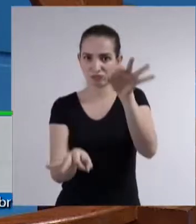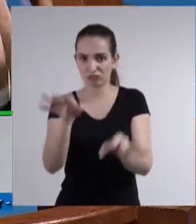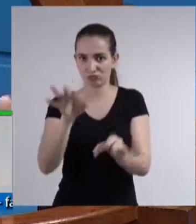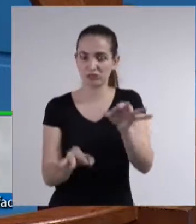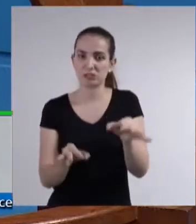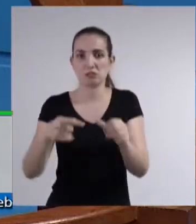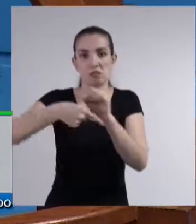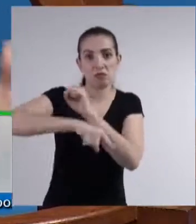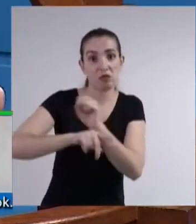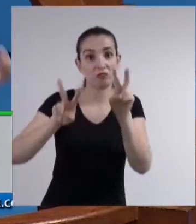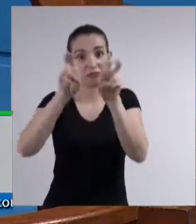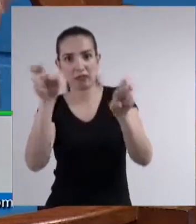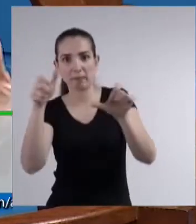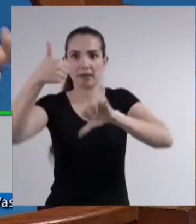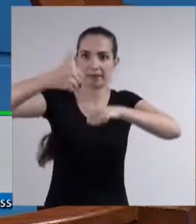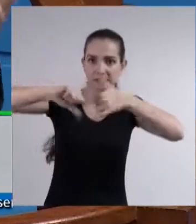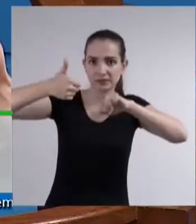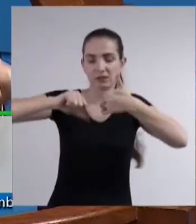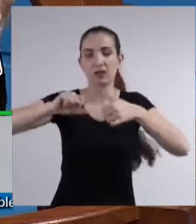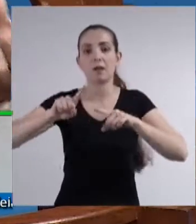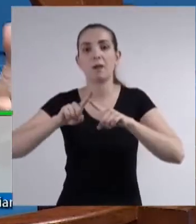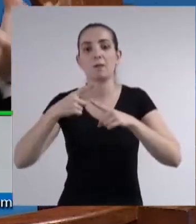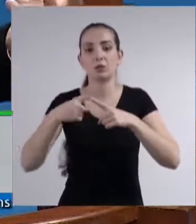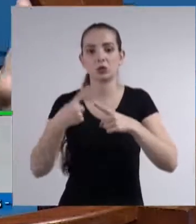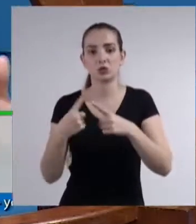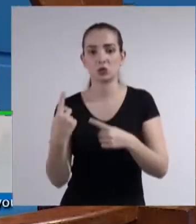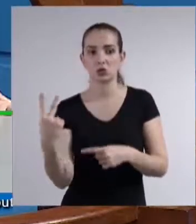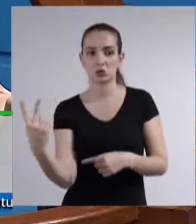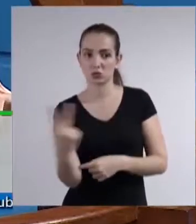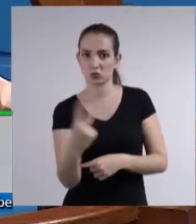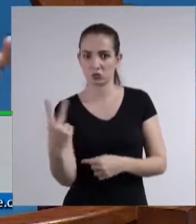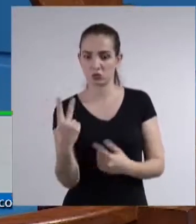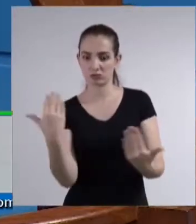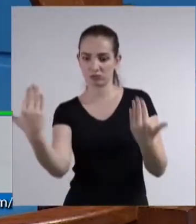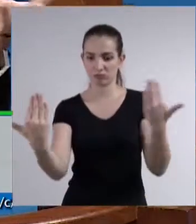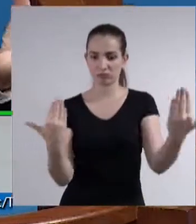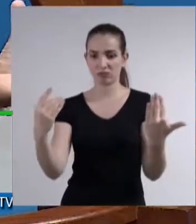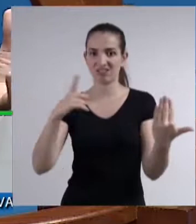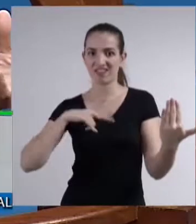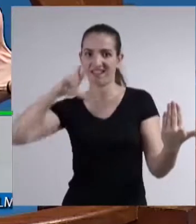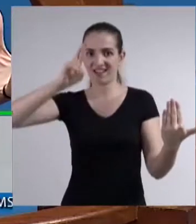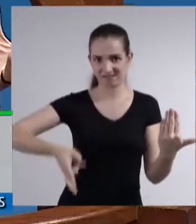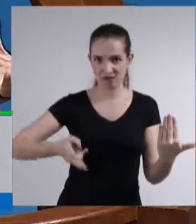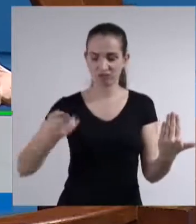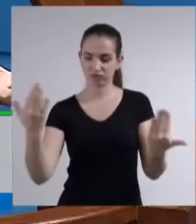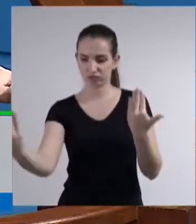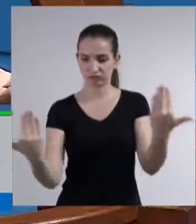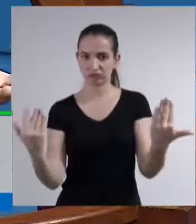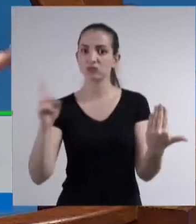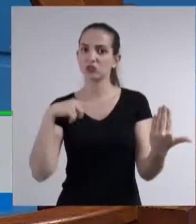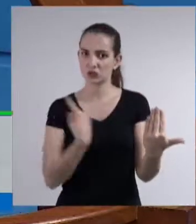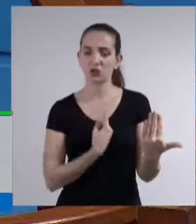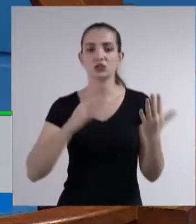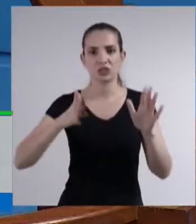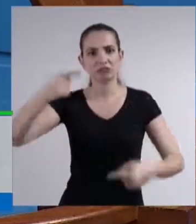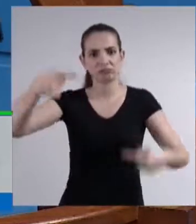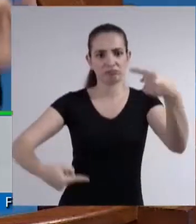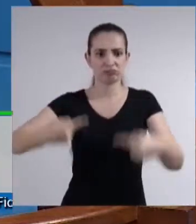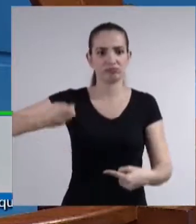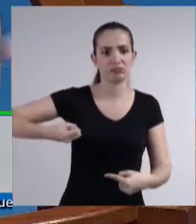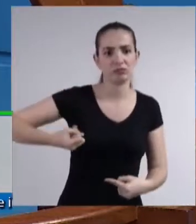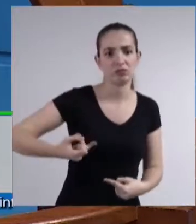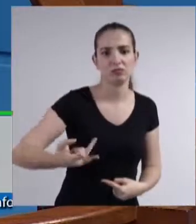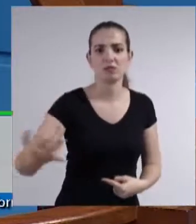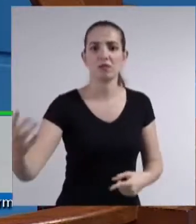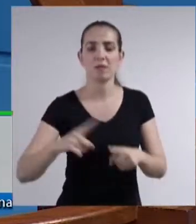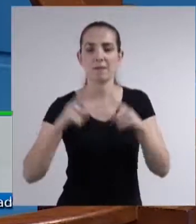porque os dois lados, de certa forma, têm razão, e nós já discutimos isso aqui muitas vezes, e eu acho que a culpa